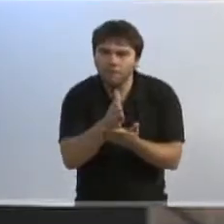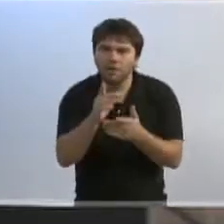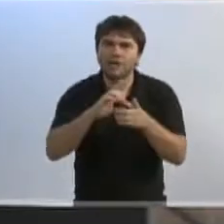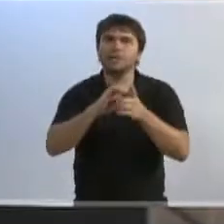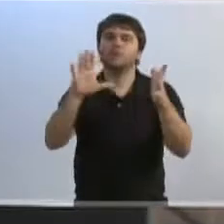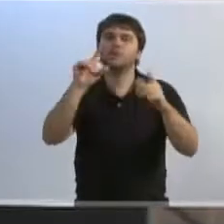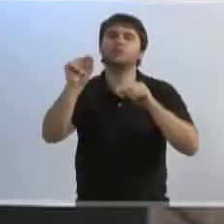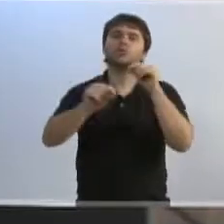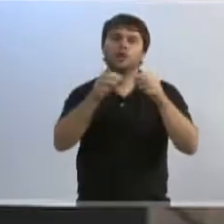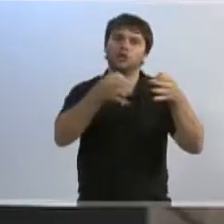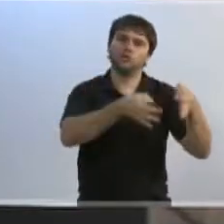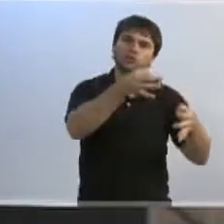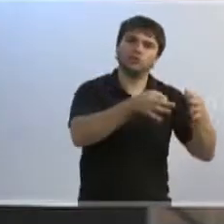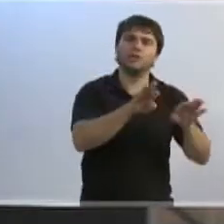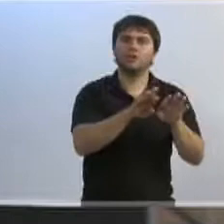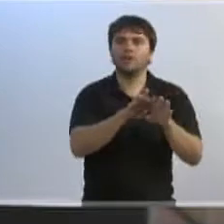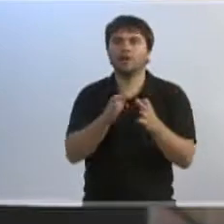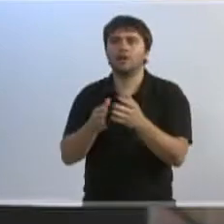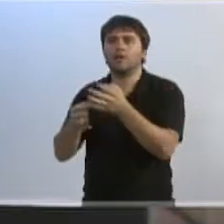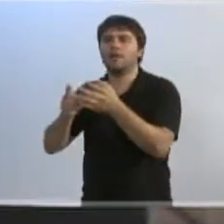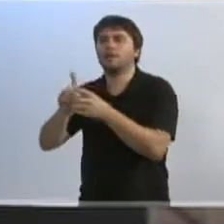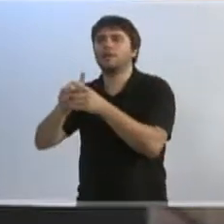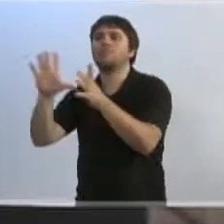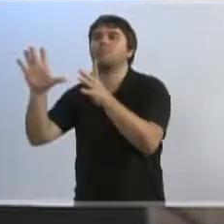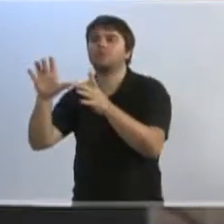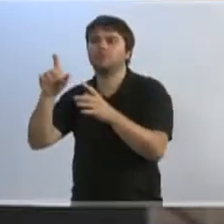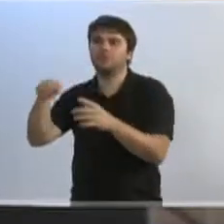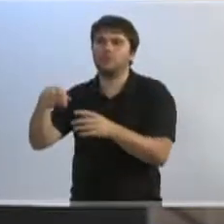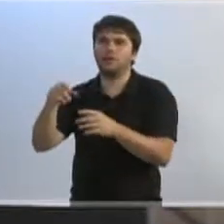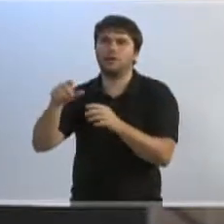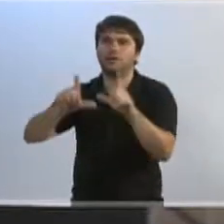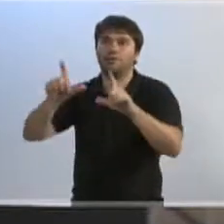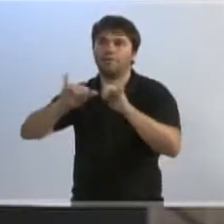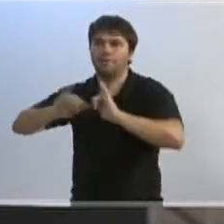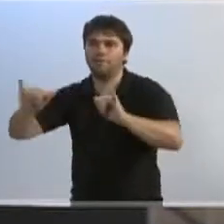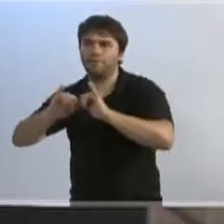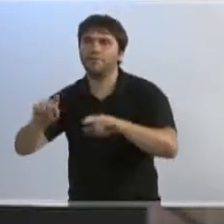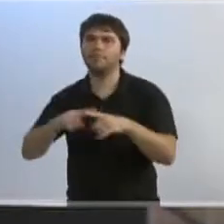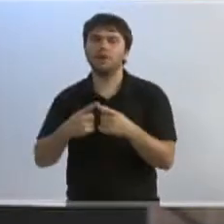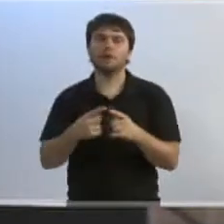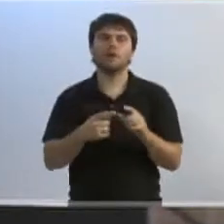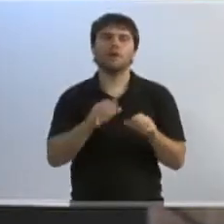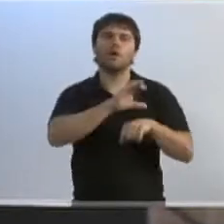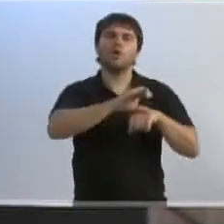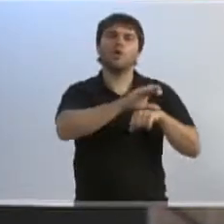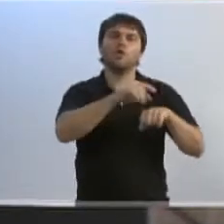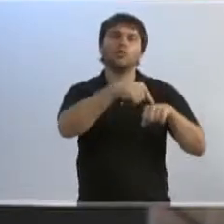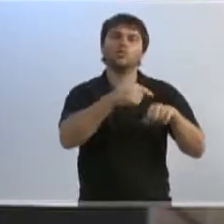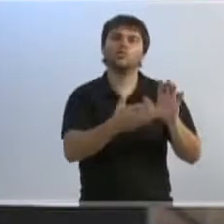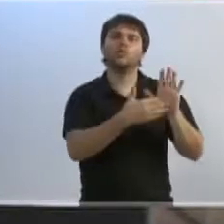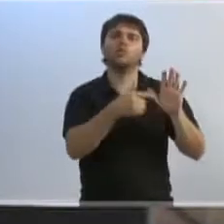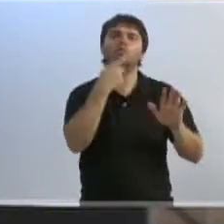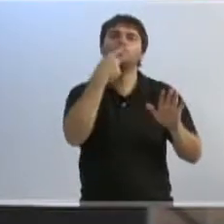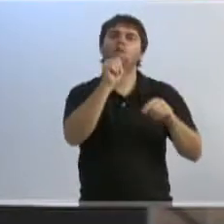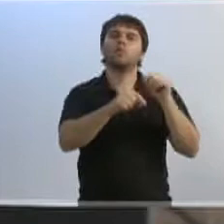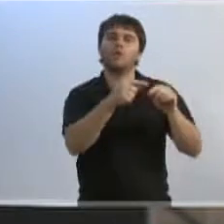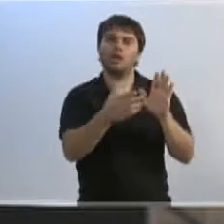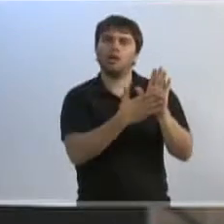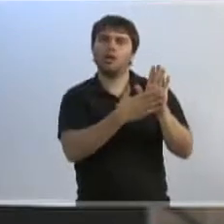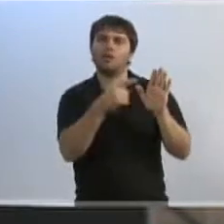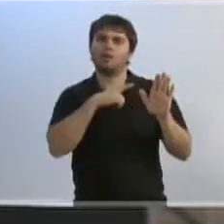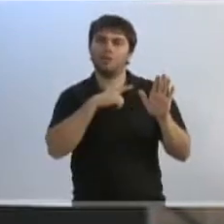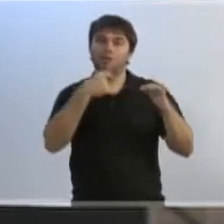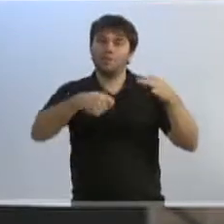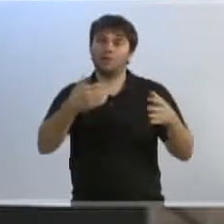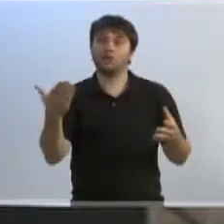do judiciário, às vezes é a democracia da imprensa. A Constituição brasileira coloca muito claro que ninguém pode ser condenado antes que seja transitado